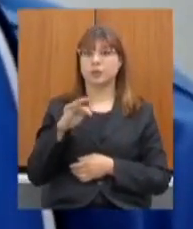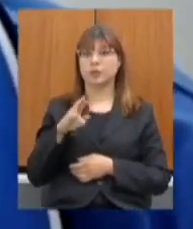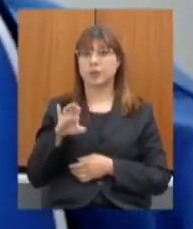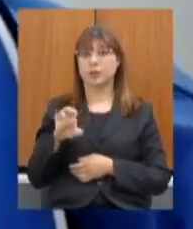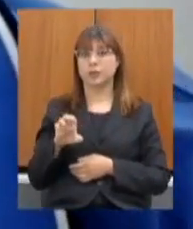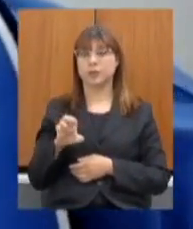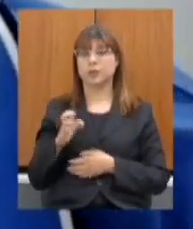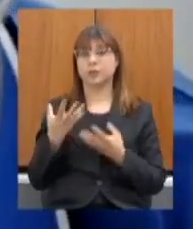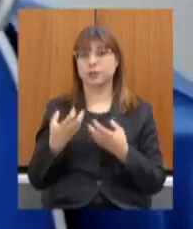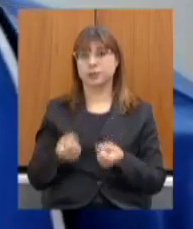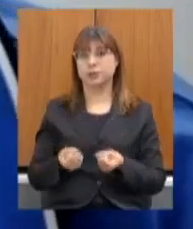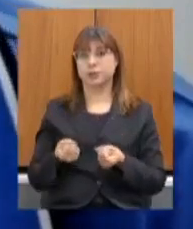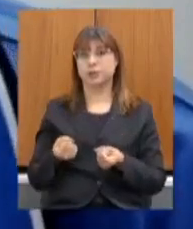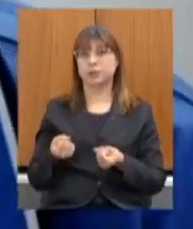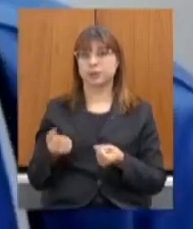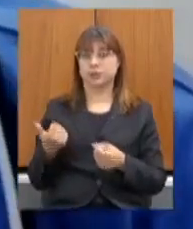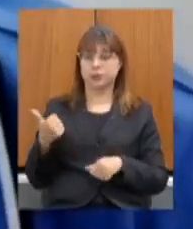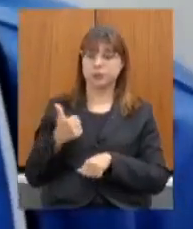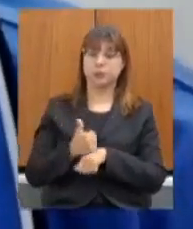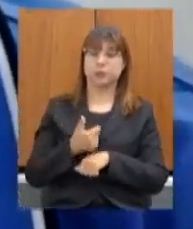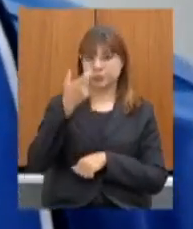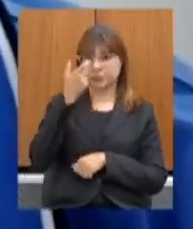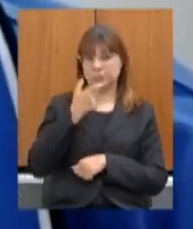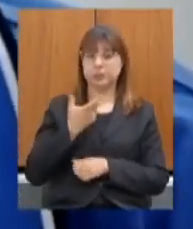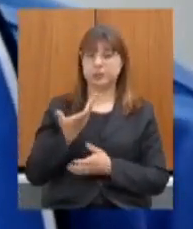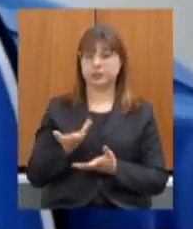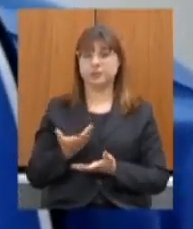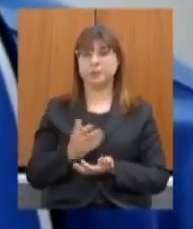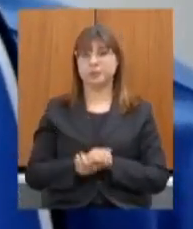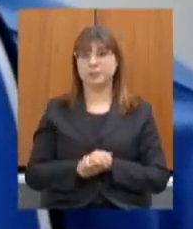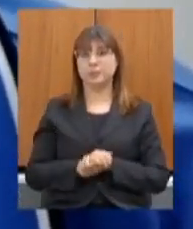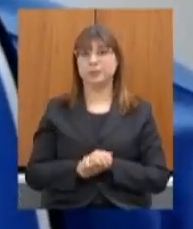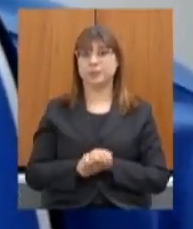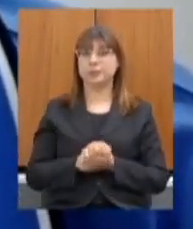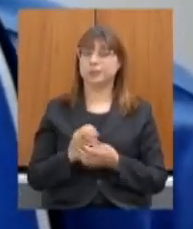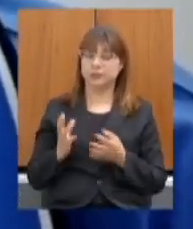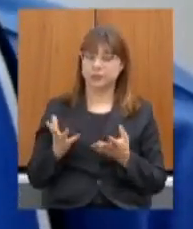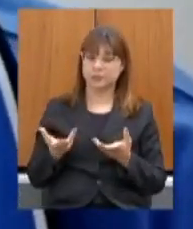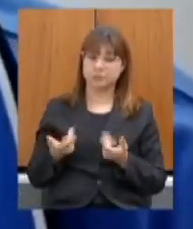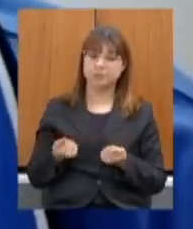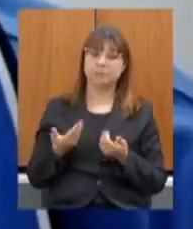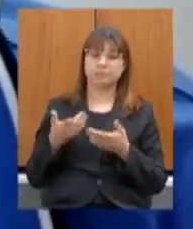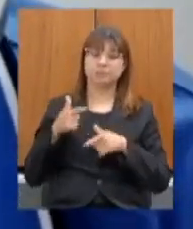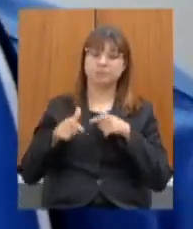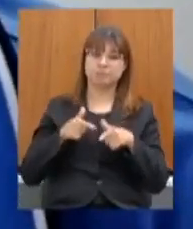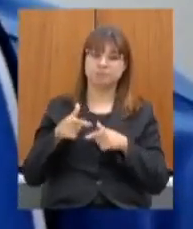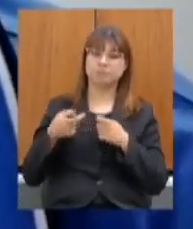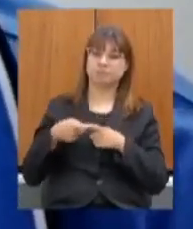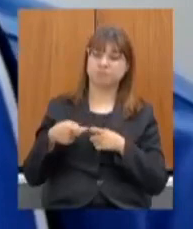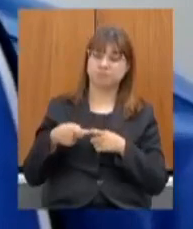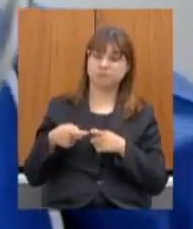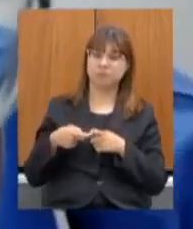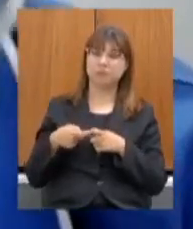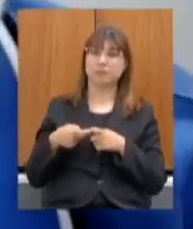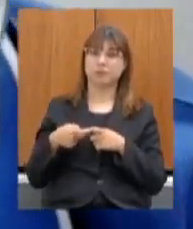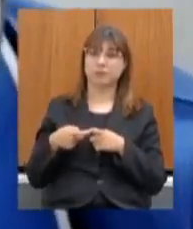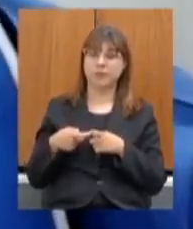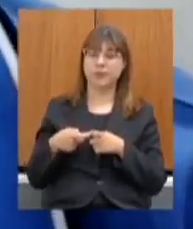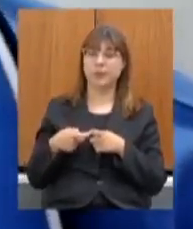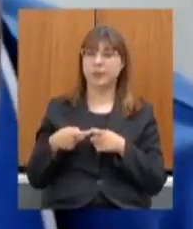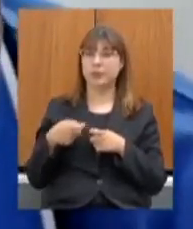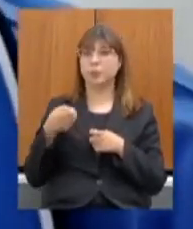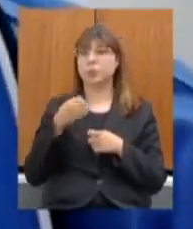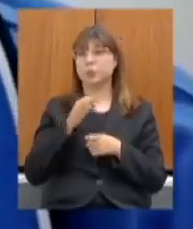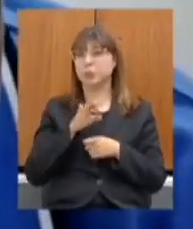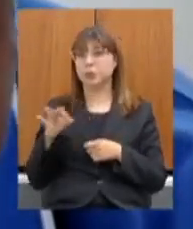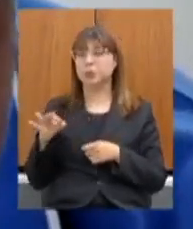substituir bem mais à altura, né? E, brilhante, como sempre, trabalhador, médico, que deu um belo exemplo